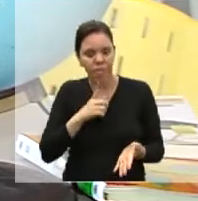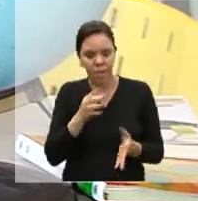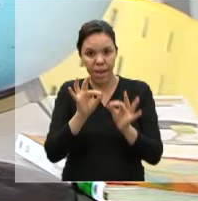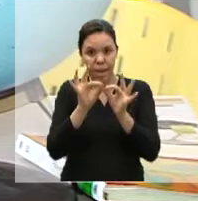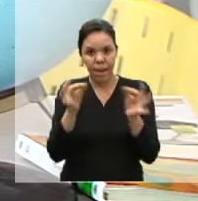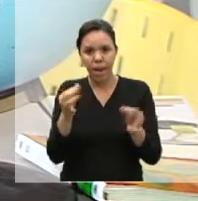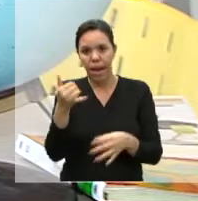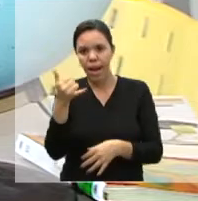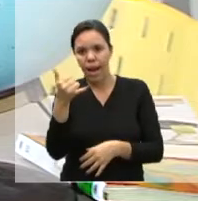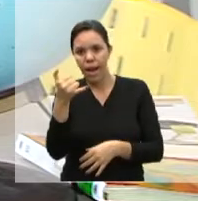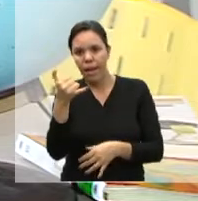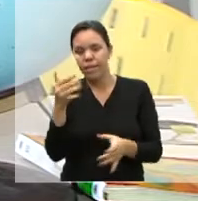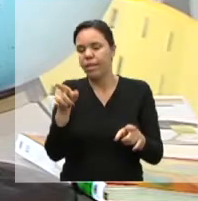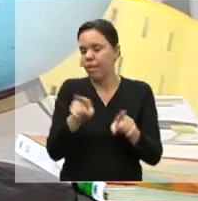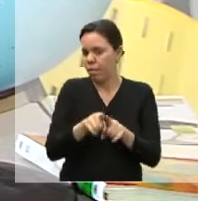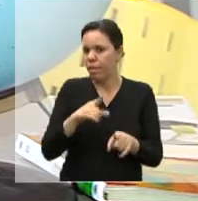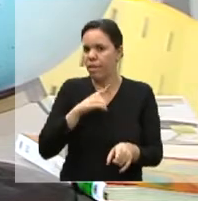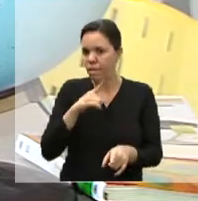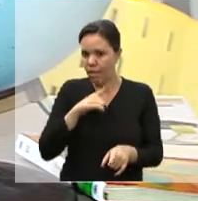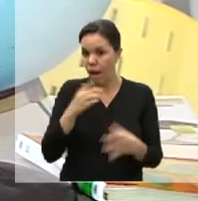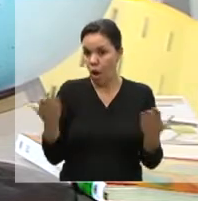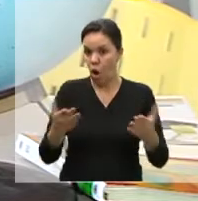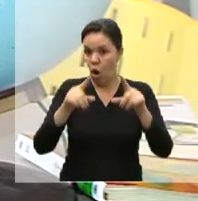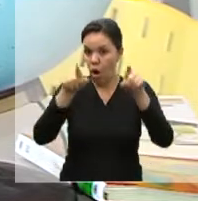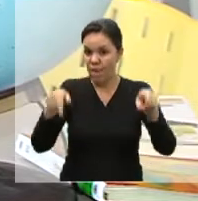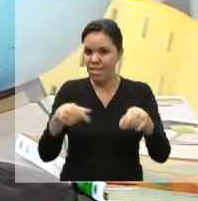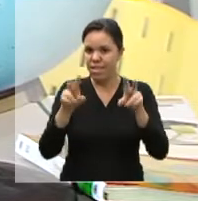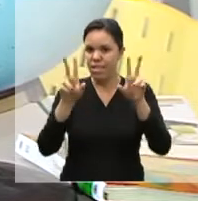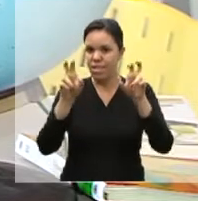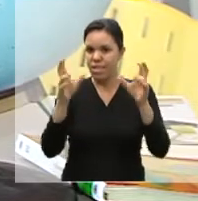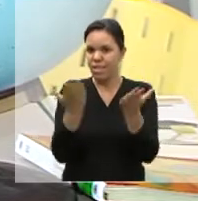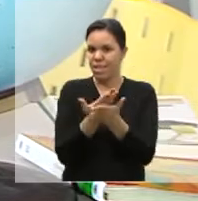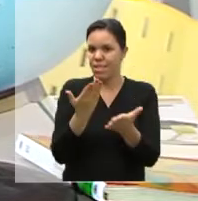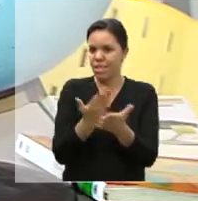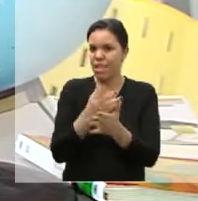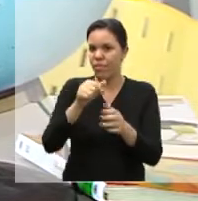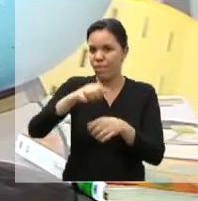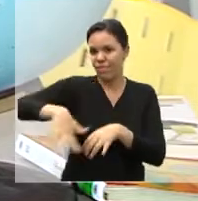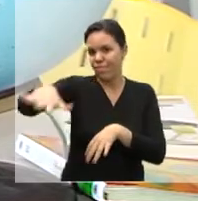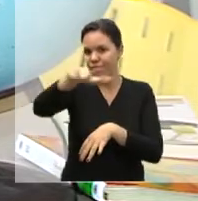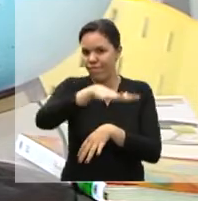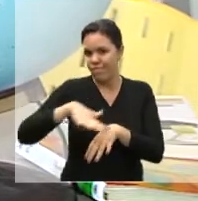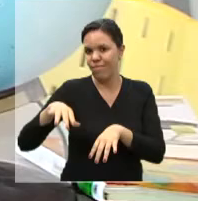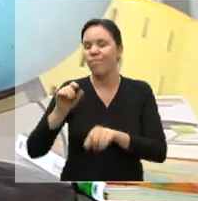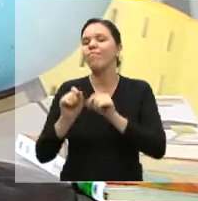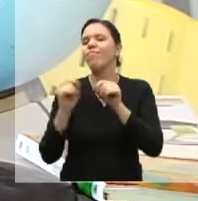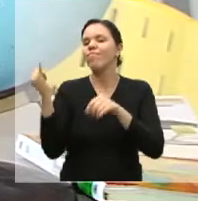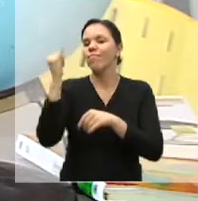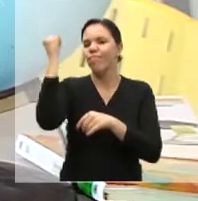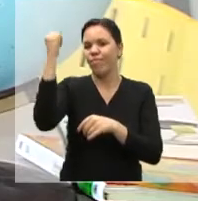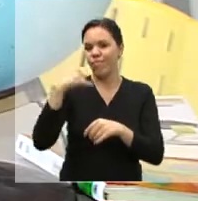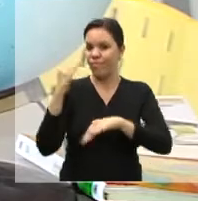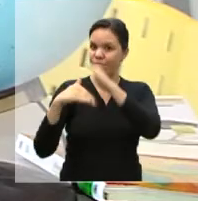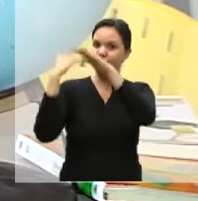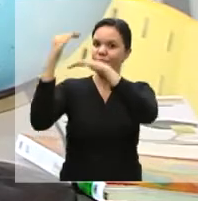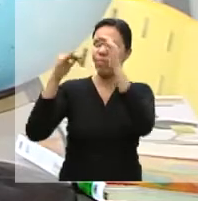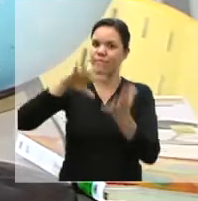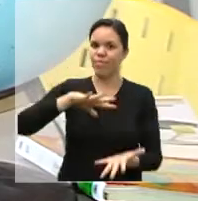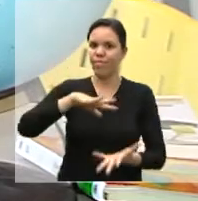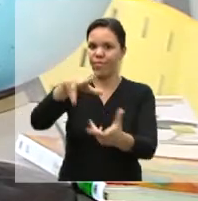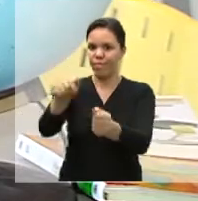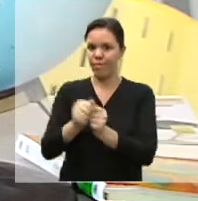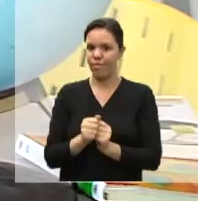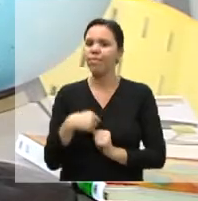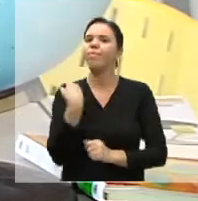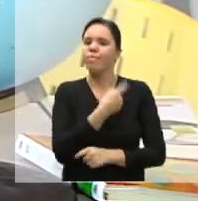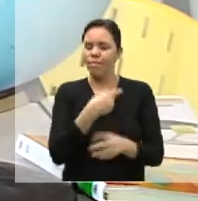tem ciência. É por isso que o Sala de Aula de hoje vai falar desta área tão importante para a evolução do mundo. A